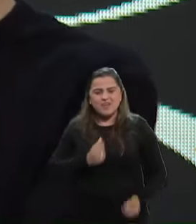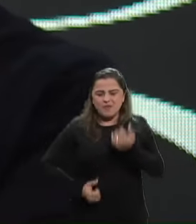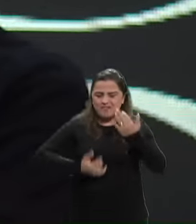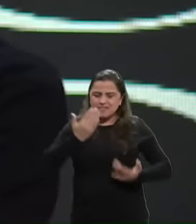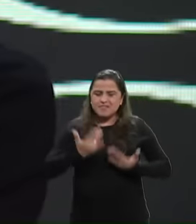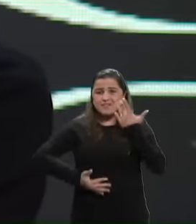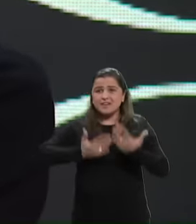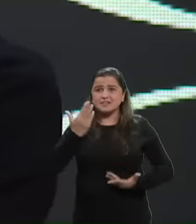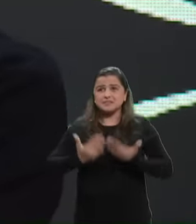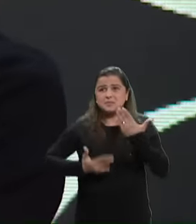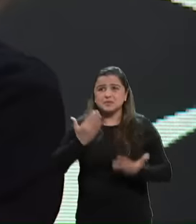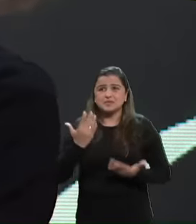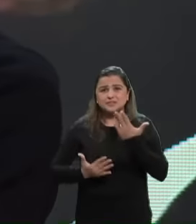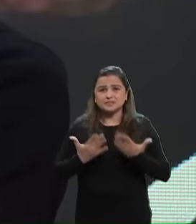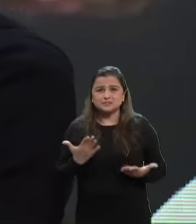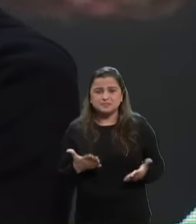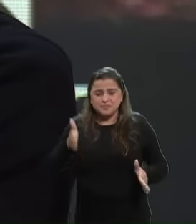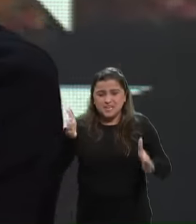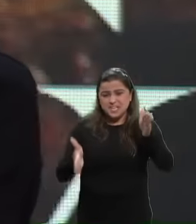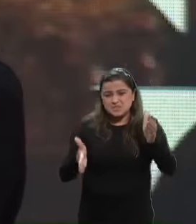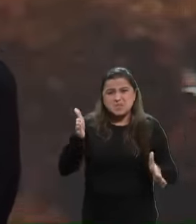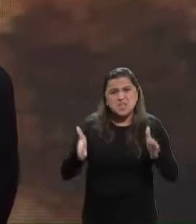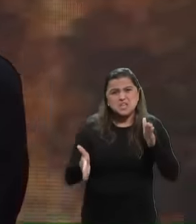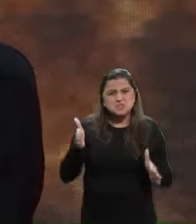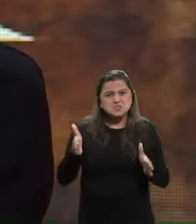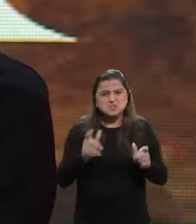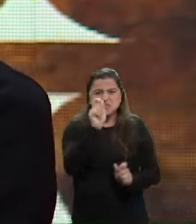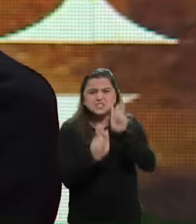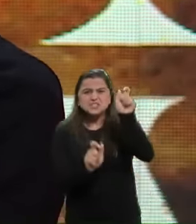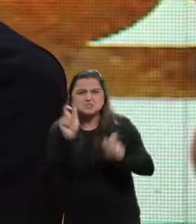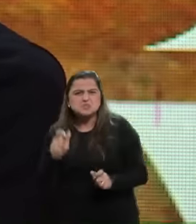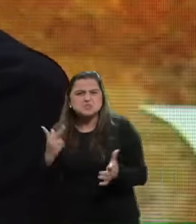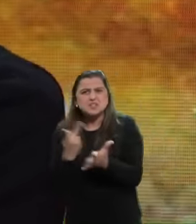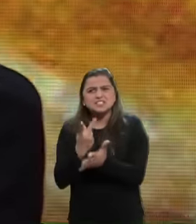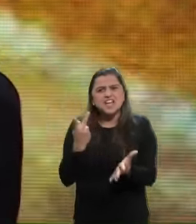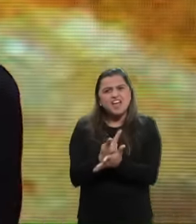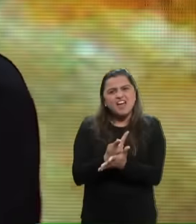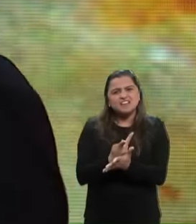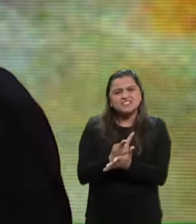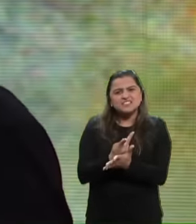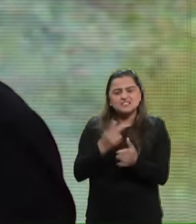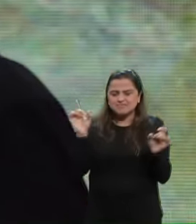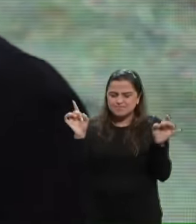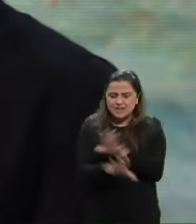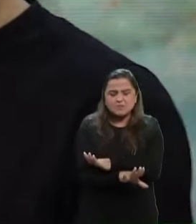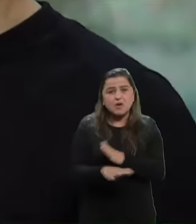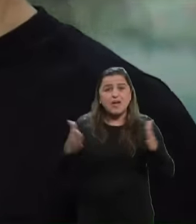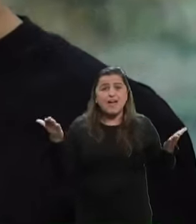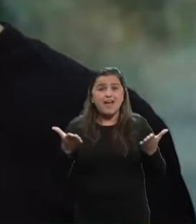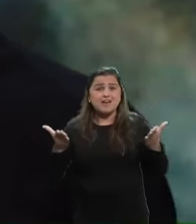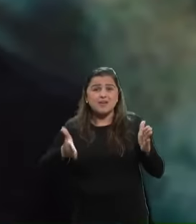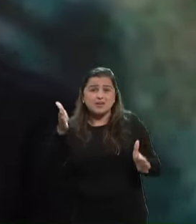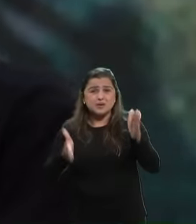O tempo dos corruptos acabou, chegou o tempo dos profetas.